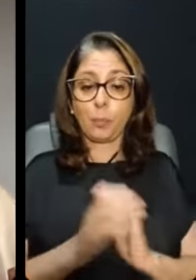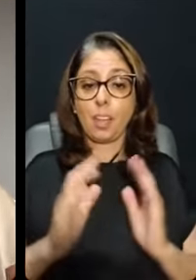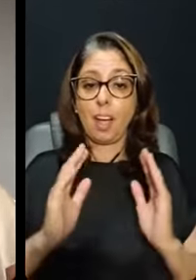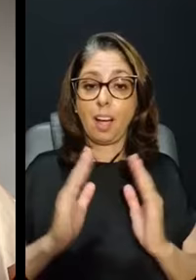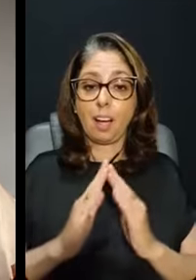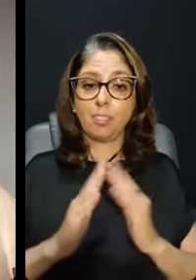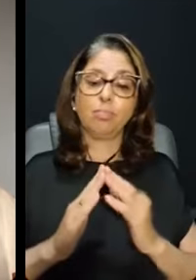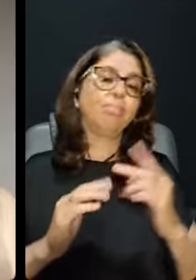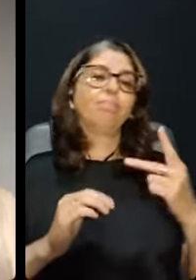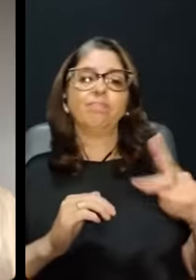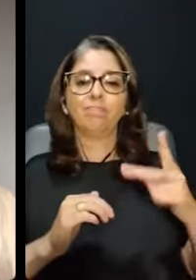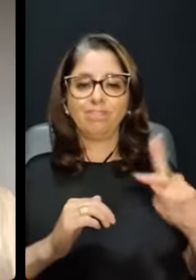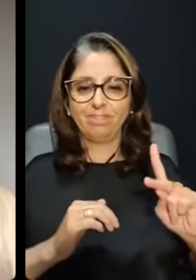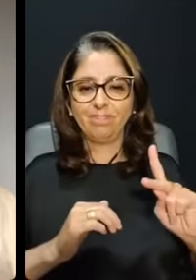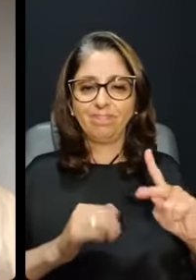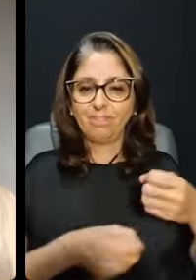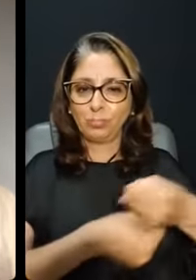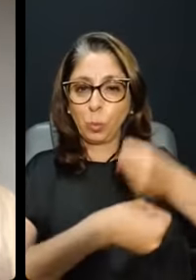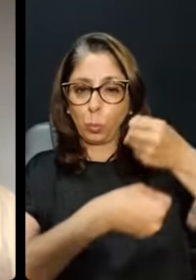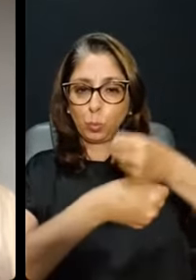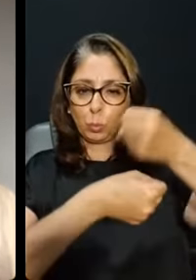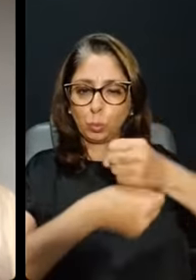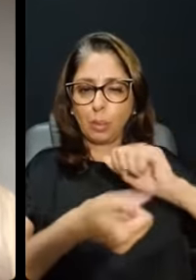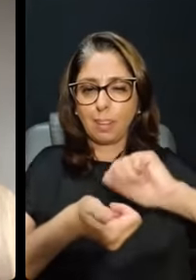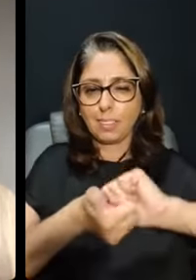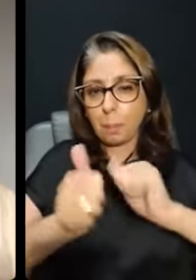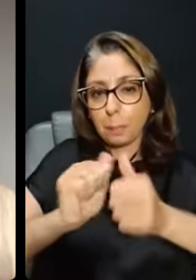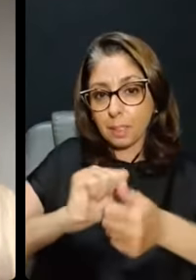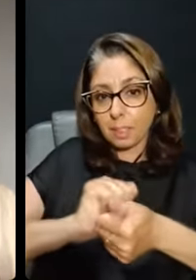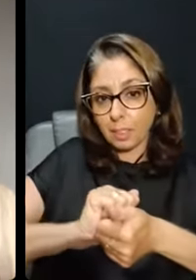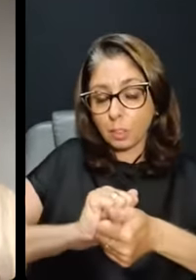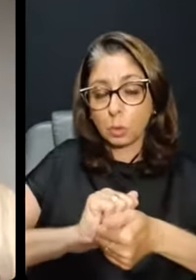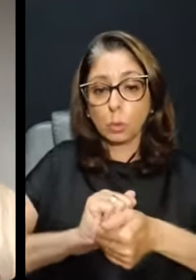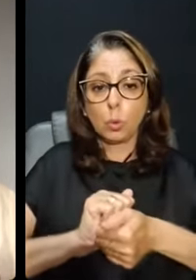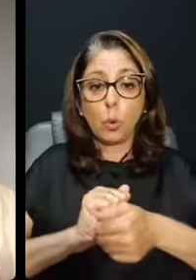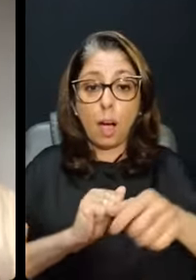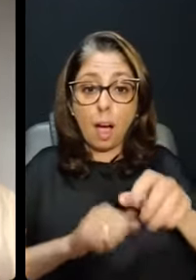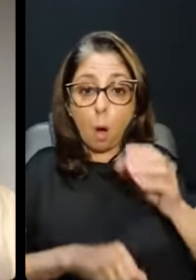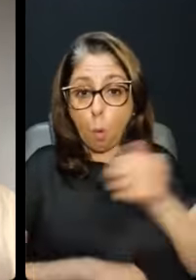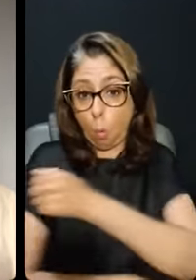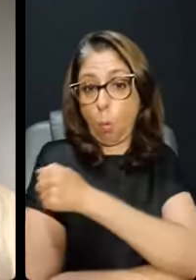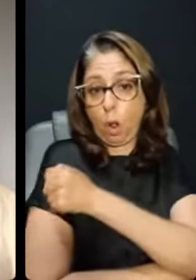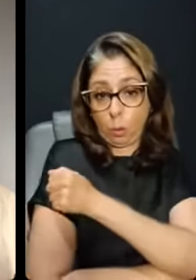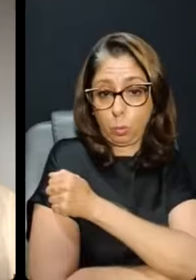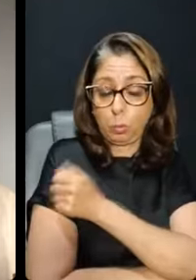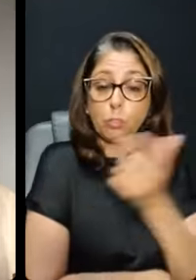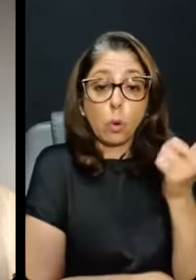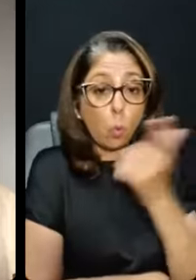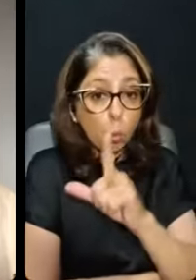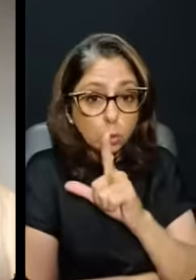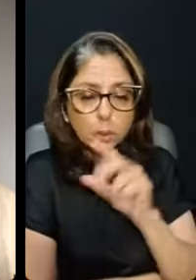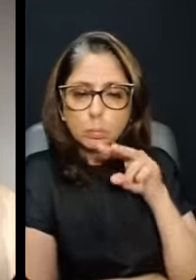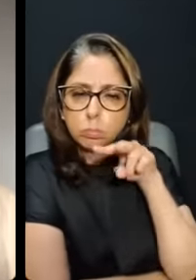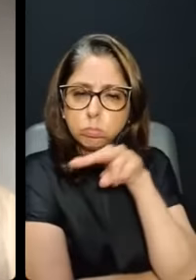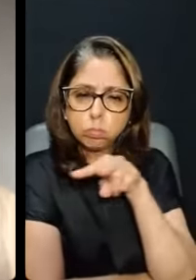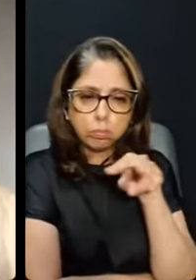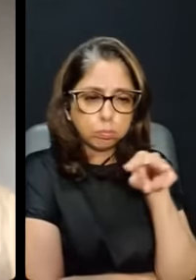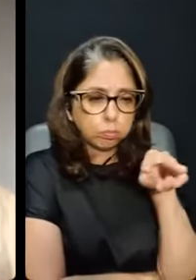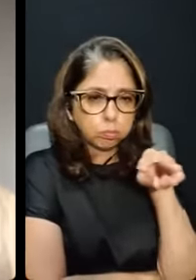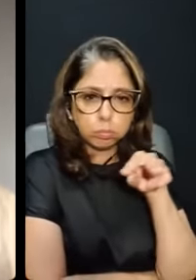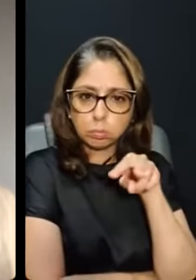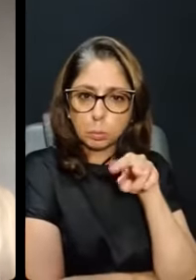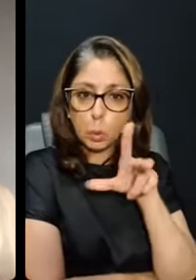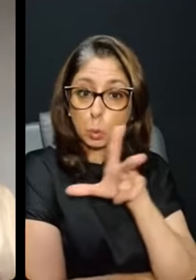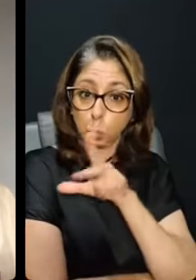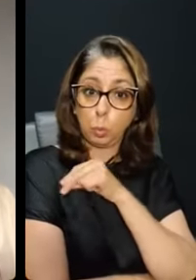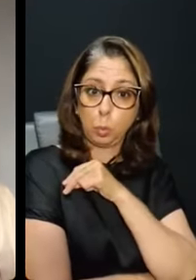universo de ter clientes reais para você realmente conseguir aplicar esse conteúdo e fazer toda a diferença, não ficar só na